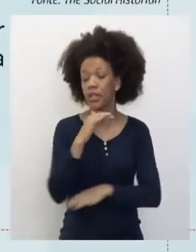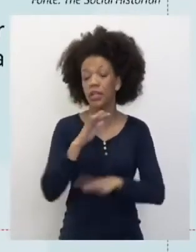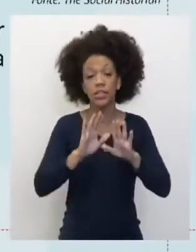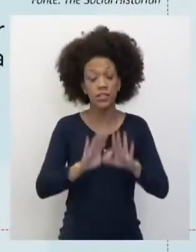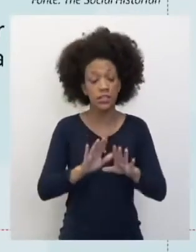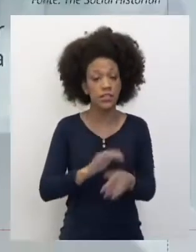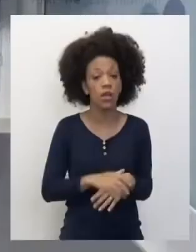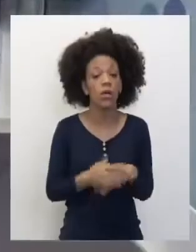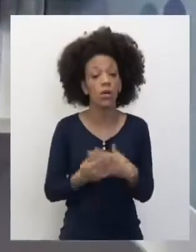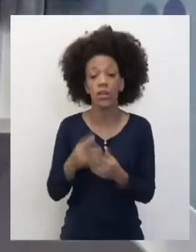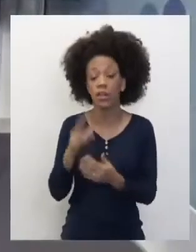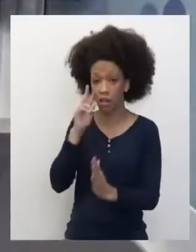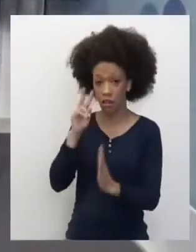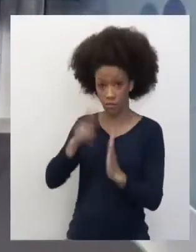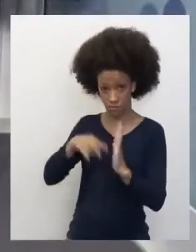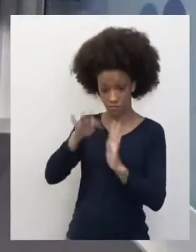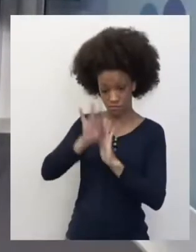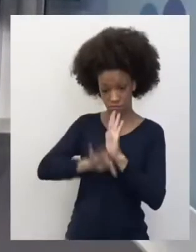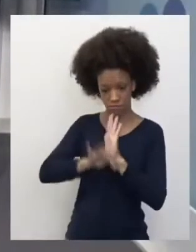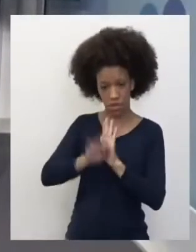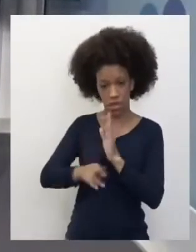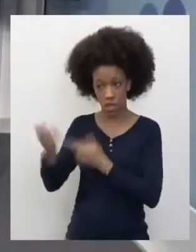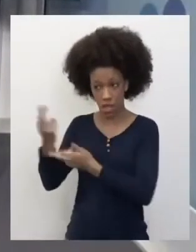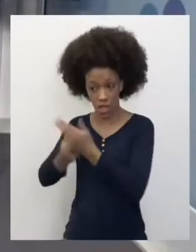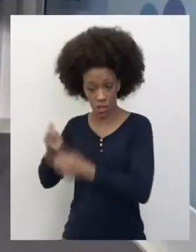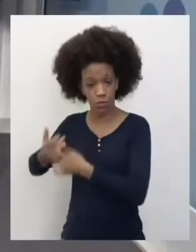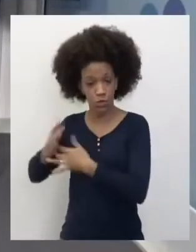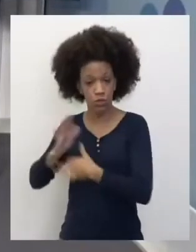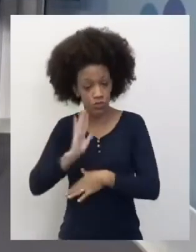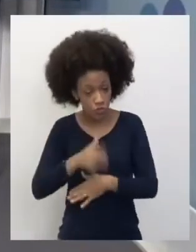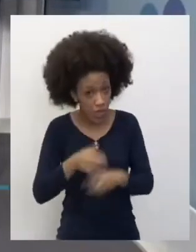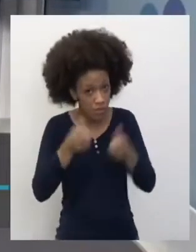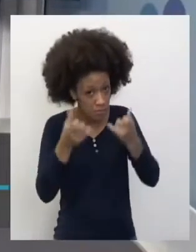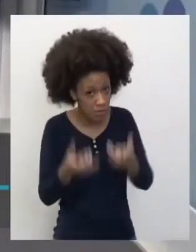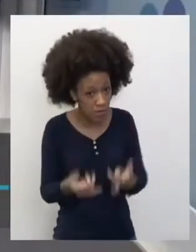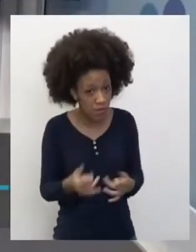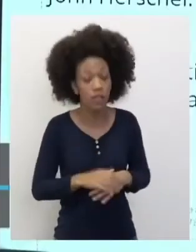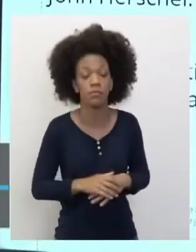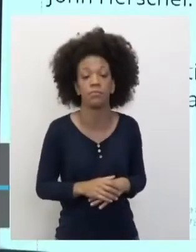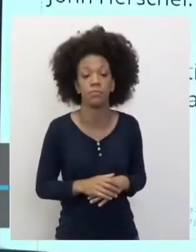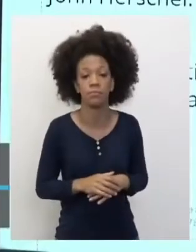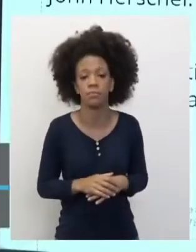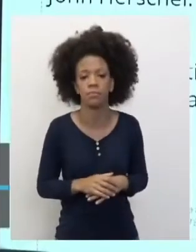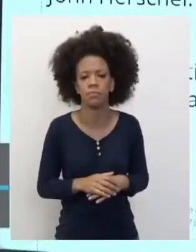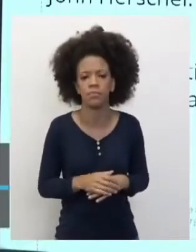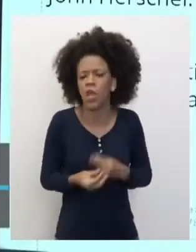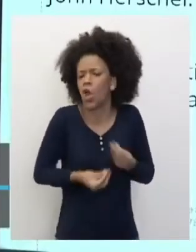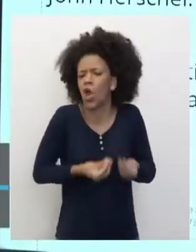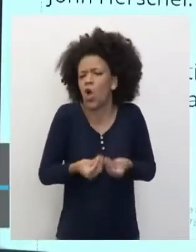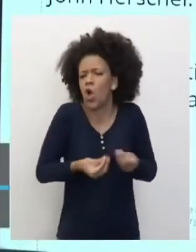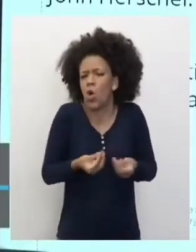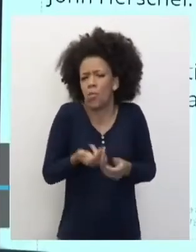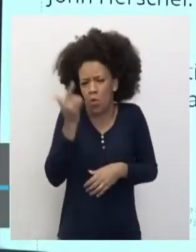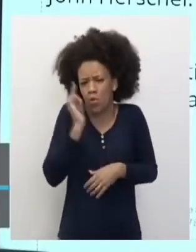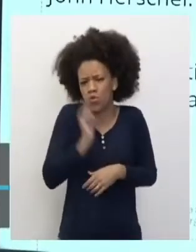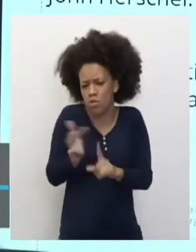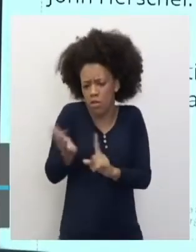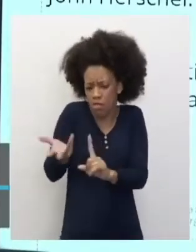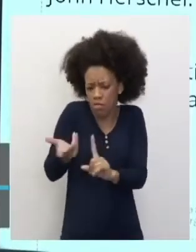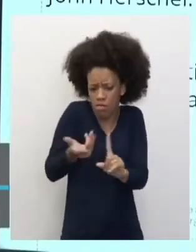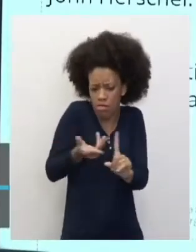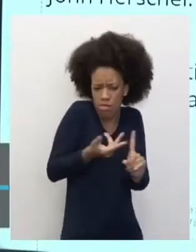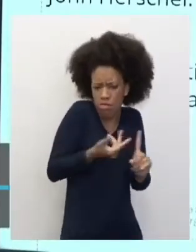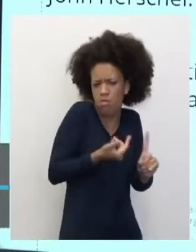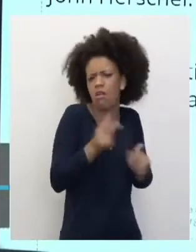do que a gente fez a leitura, as respostas de vocês, o que eu já comentei até agora, né? Como será que eles conseguiriam convencer as